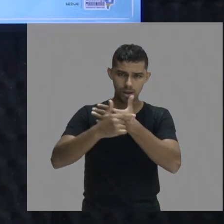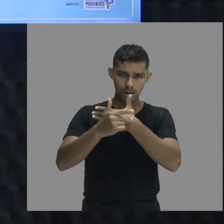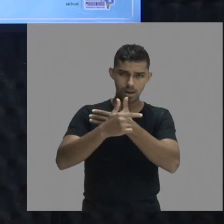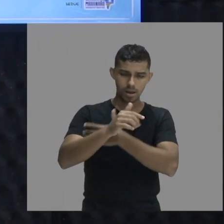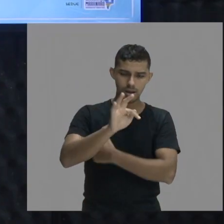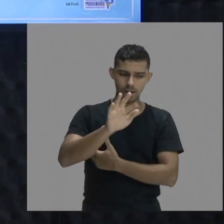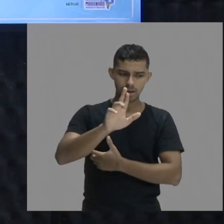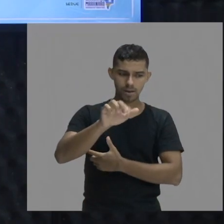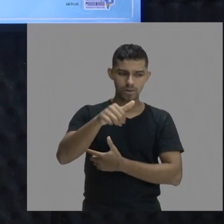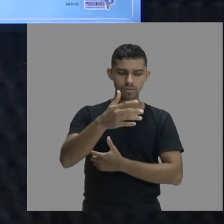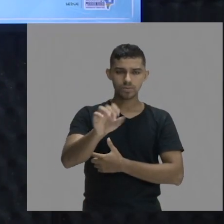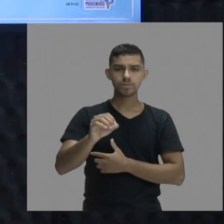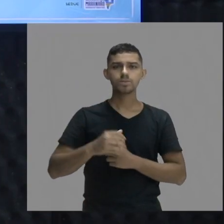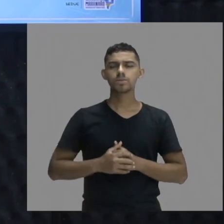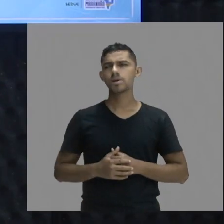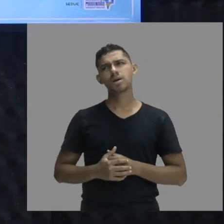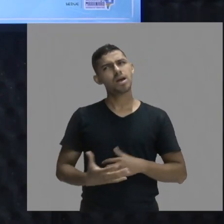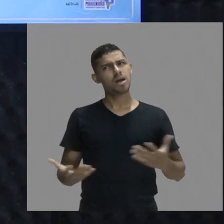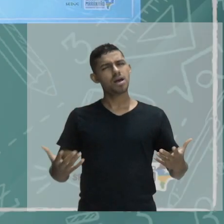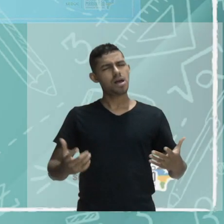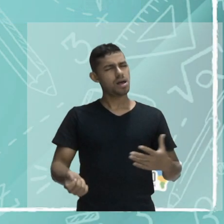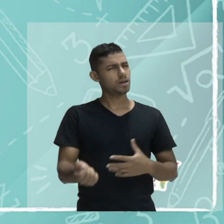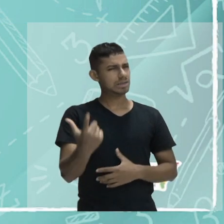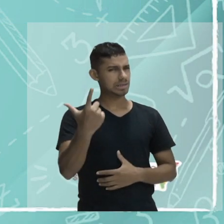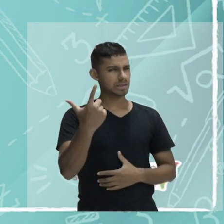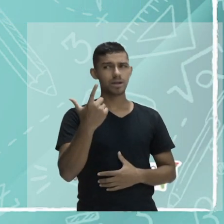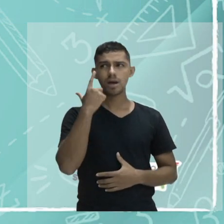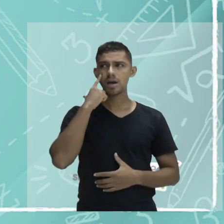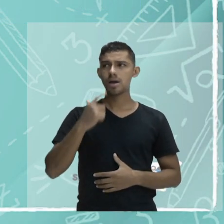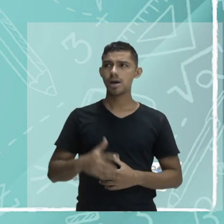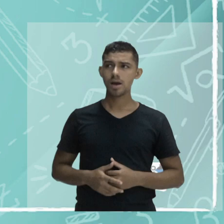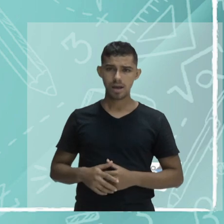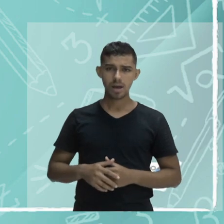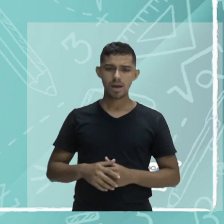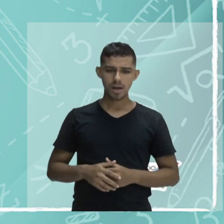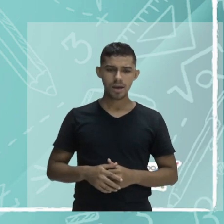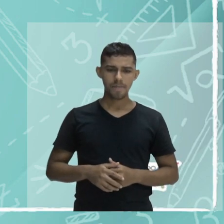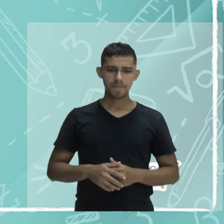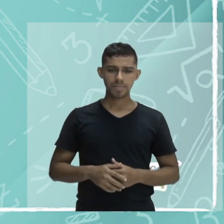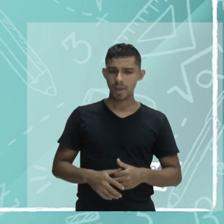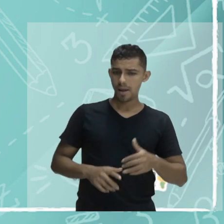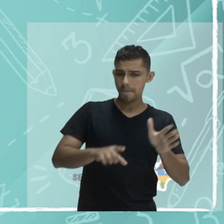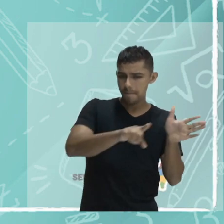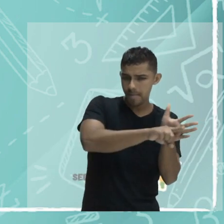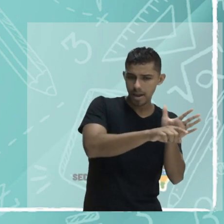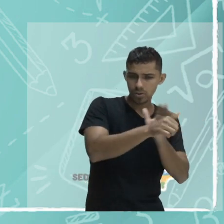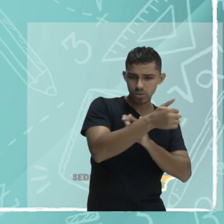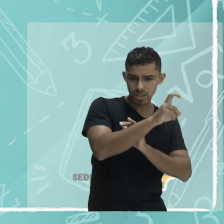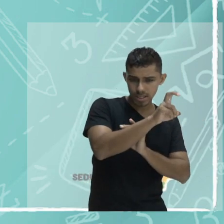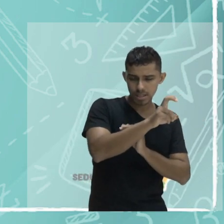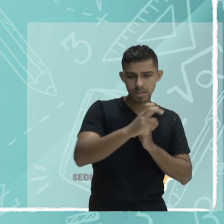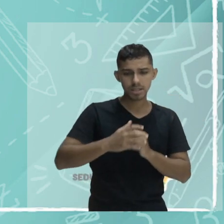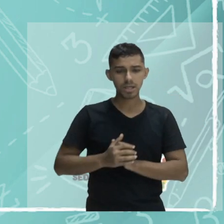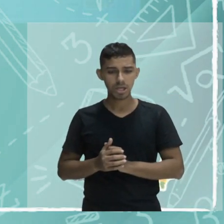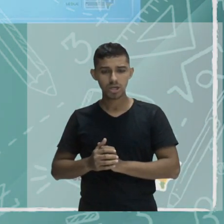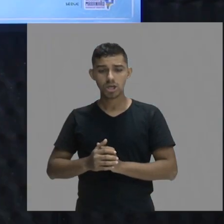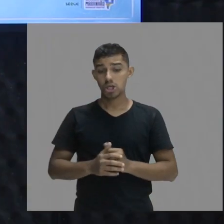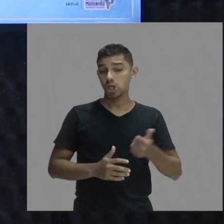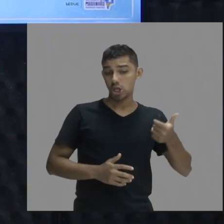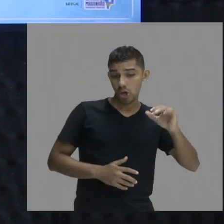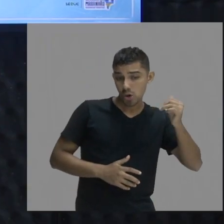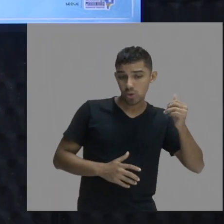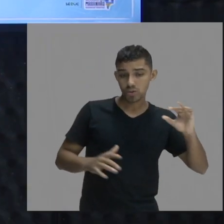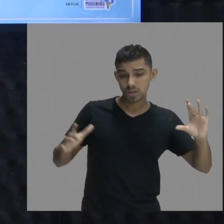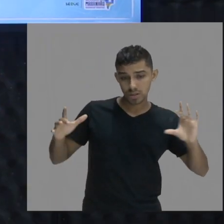eu estou achando de estranho é que o menos 15 e 11, os dois estão associados ao 6. Então, como ele fala